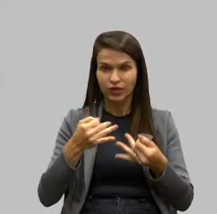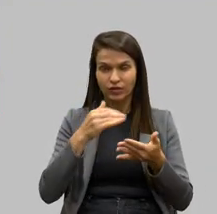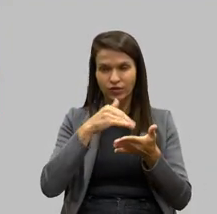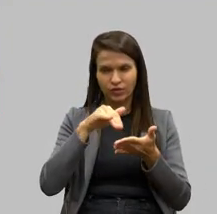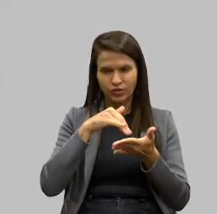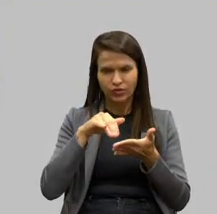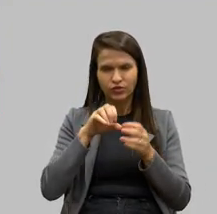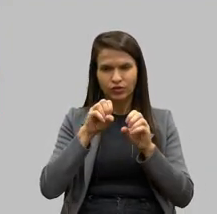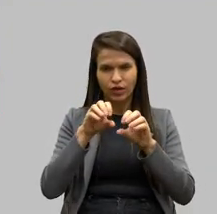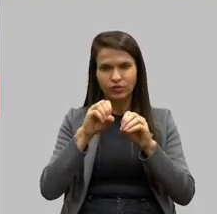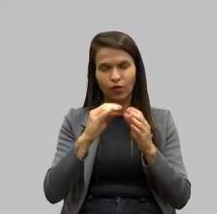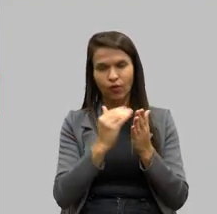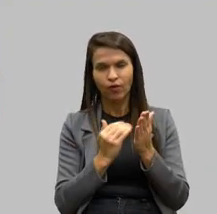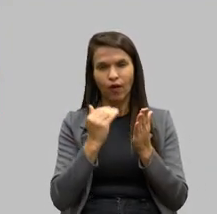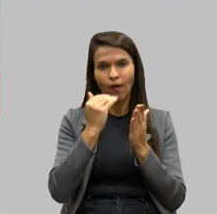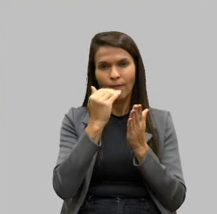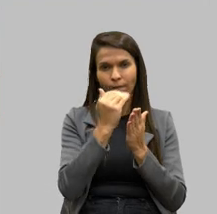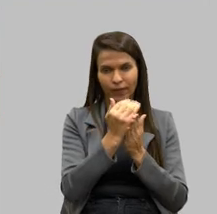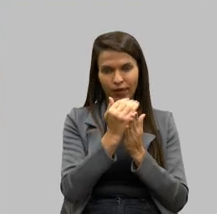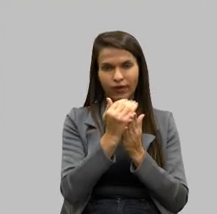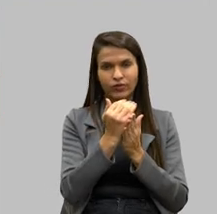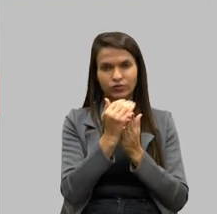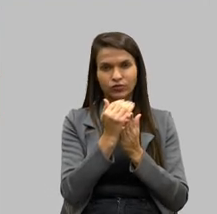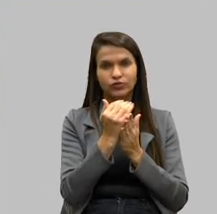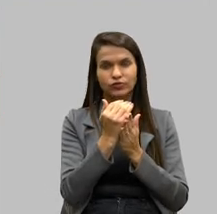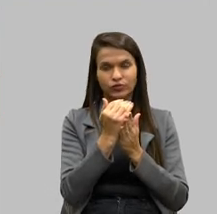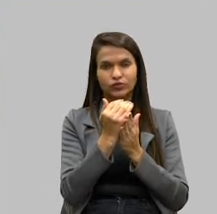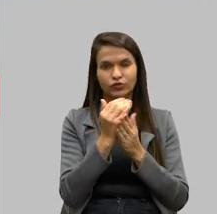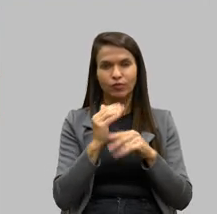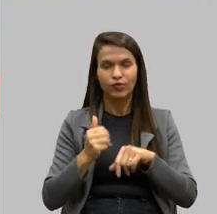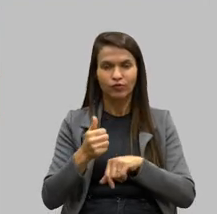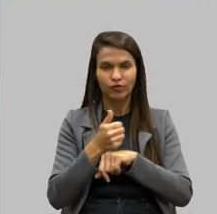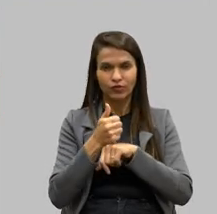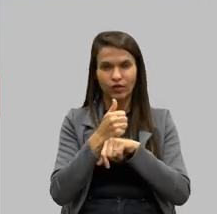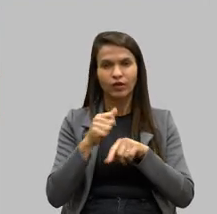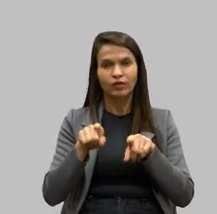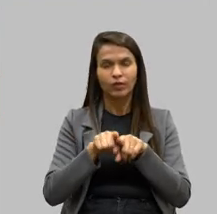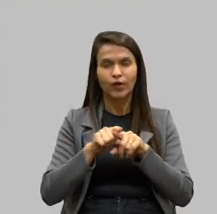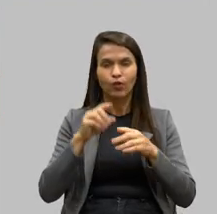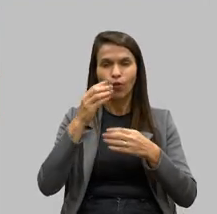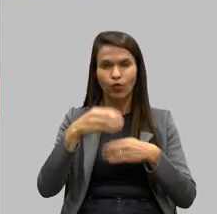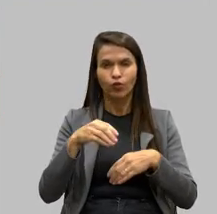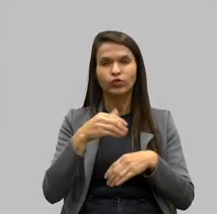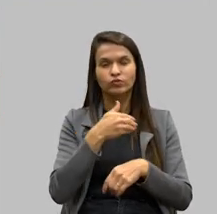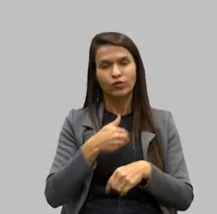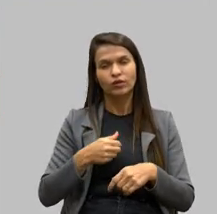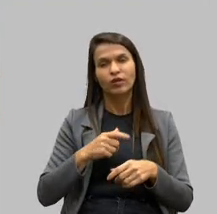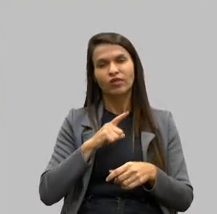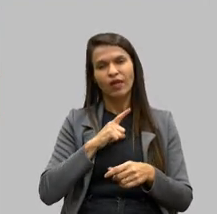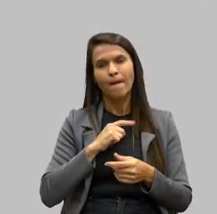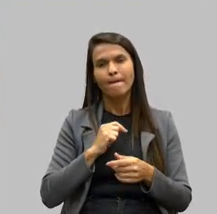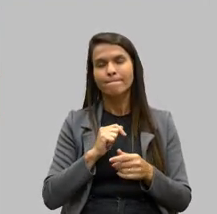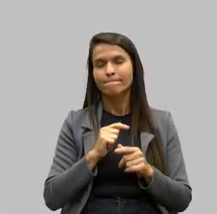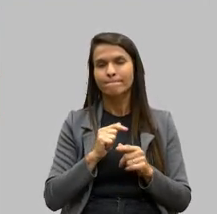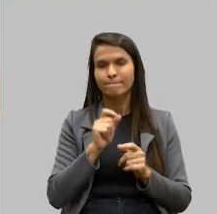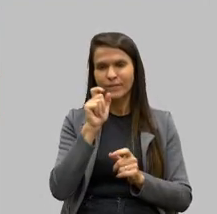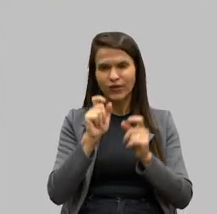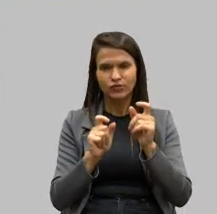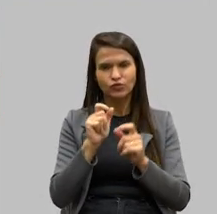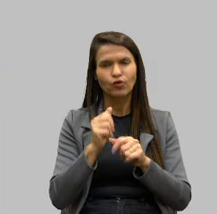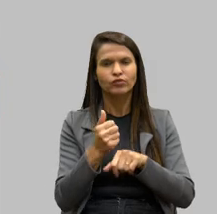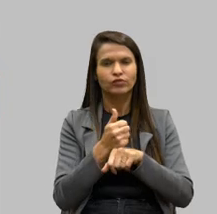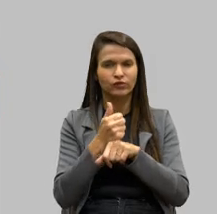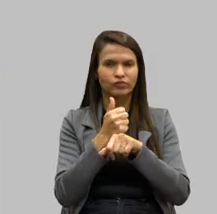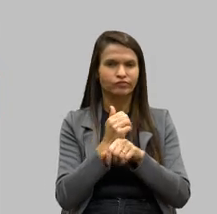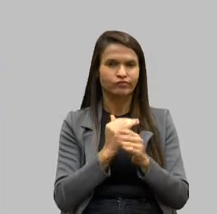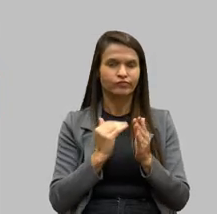fazendo, com aumento de efetivos e também com os concursos públicos para que a gente possa ter ainda mais gente efetiva. Sei que existem questões de plano